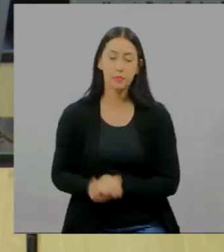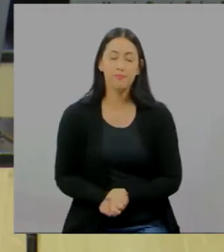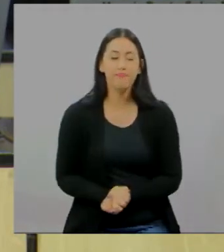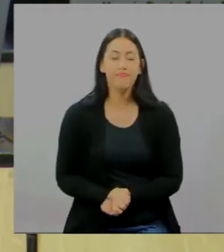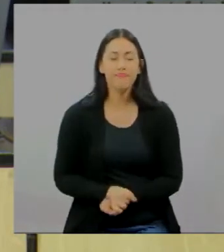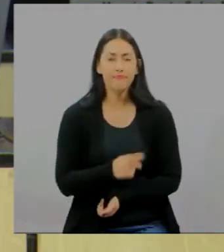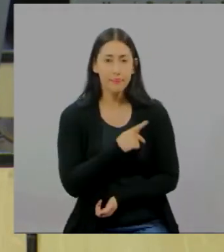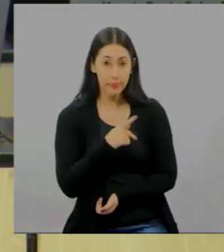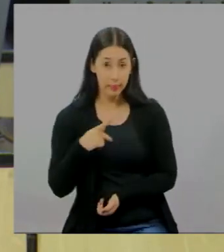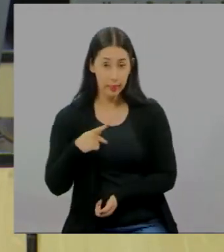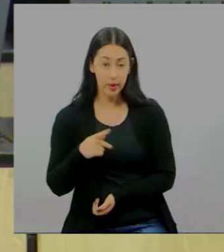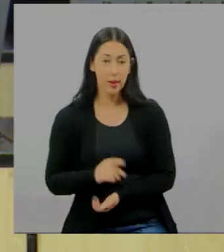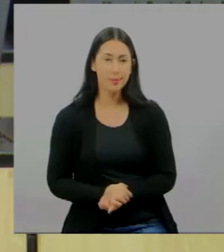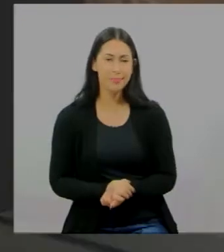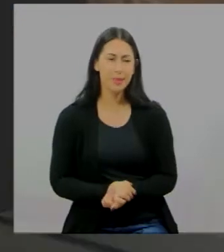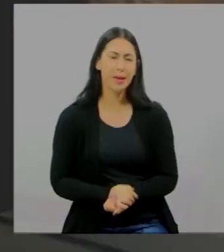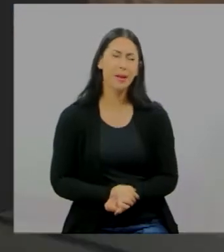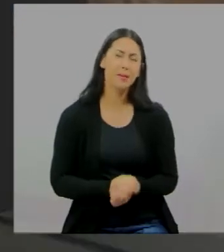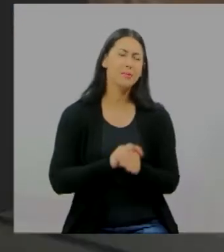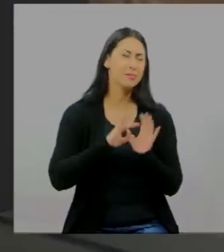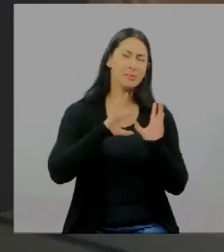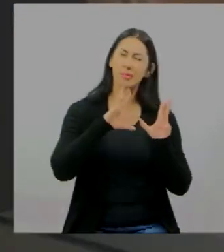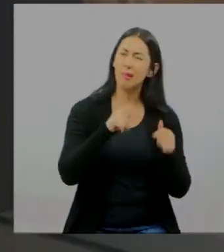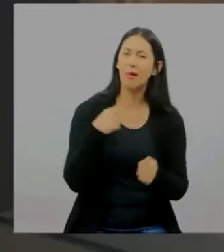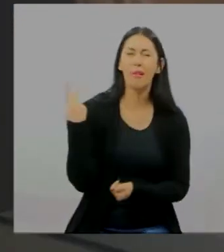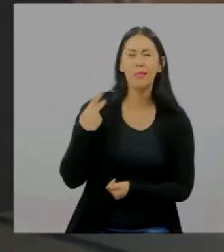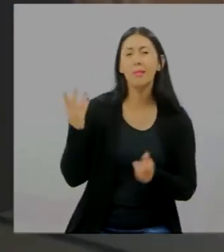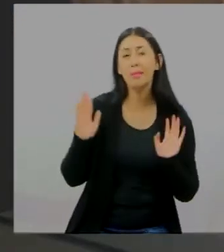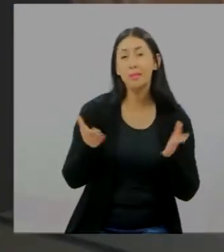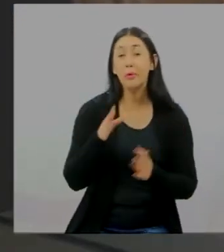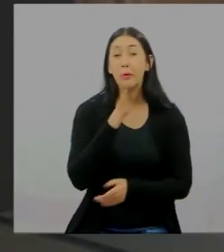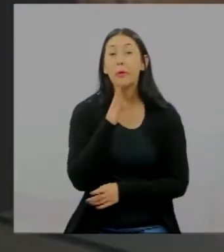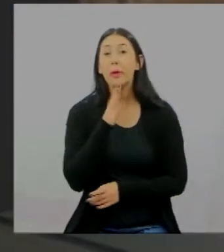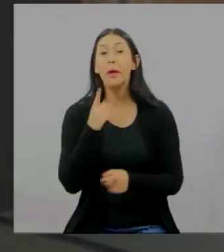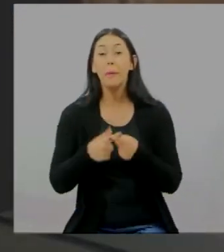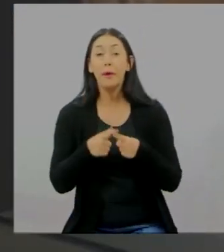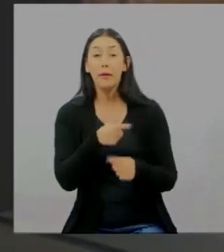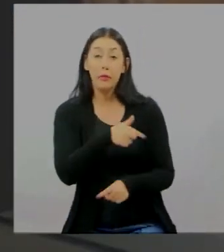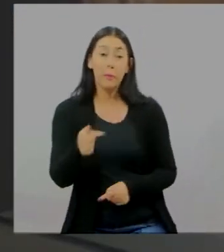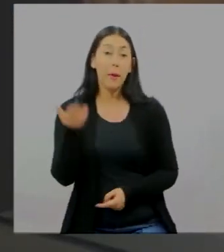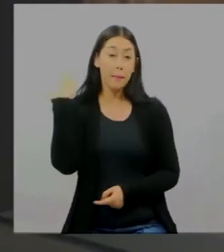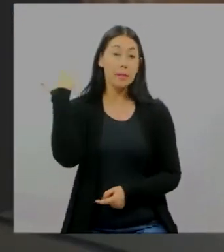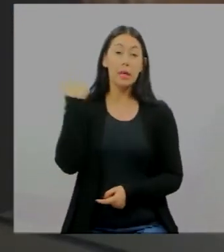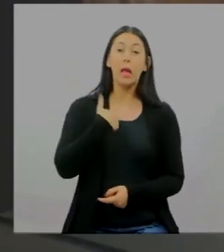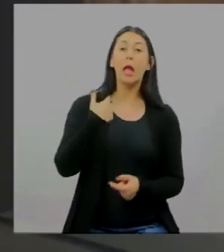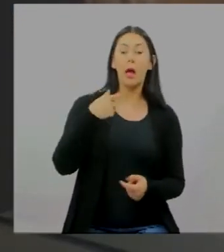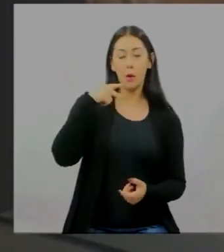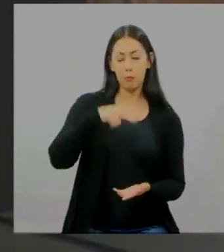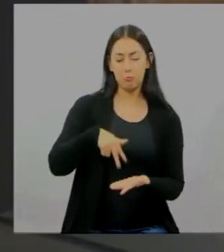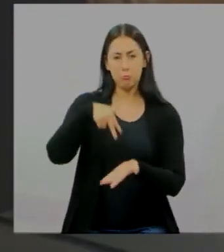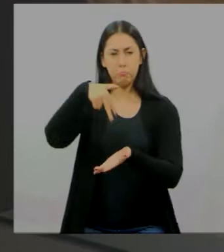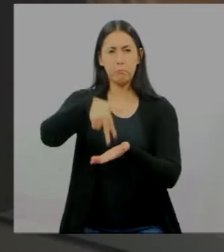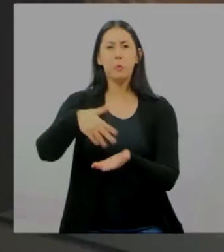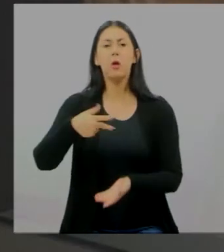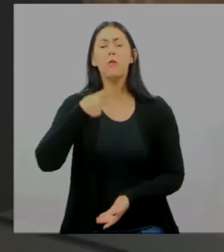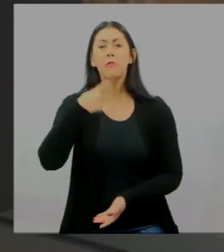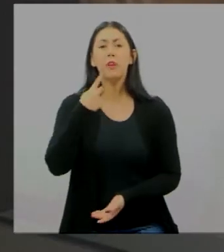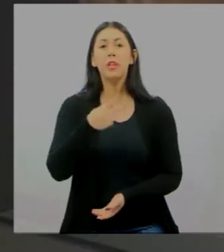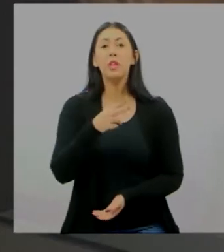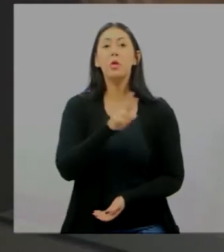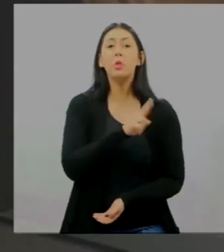Senhor presidente, já é do conhecimento de todos os vereadores que a semana passada eu fiz aqui uma fala com relação a esse indivíduo aí, o Agenor